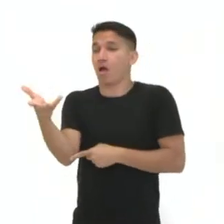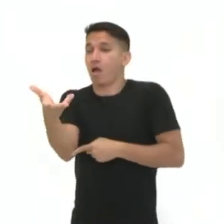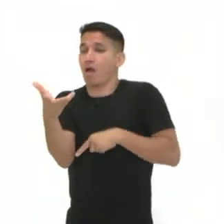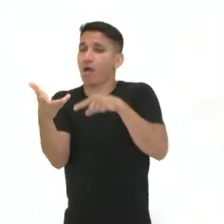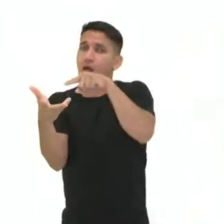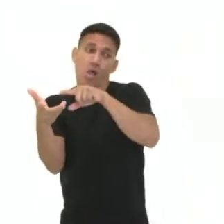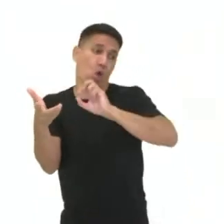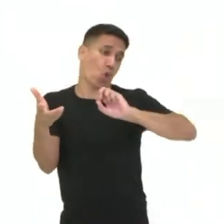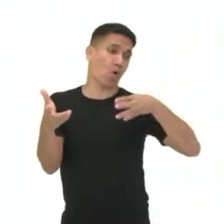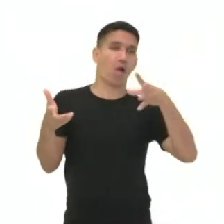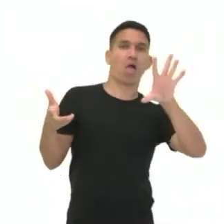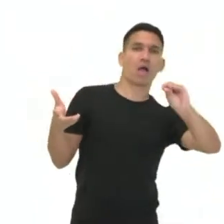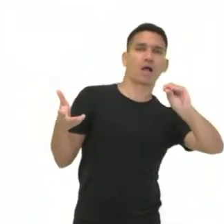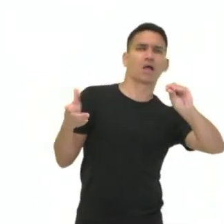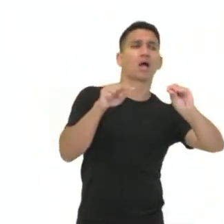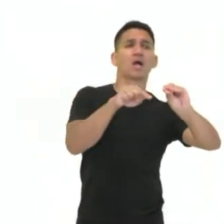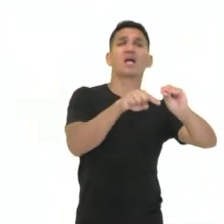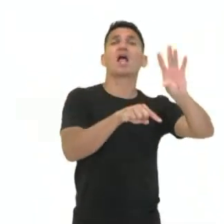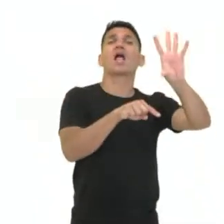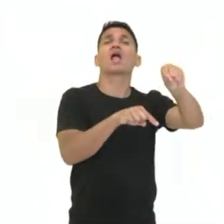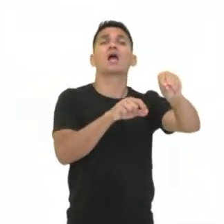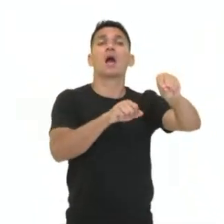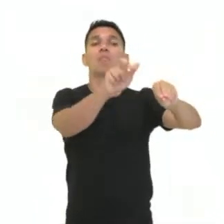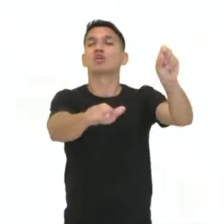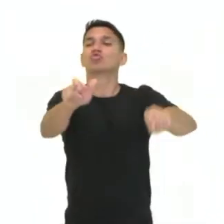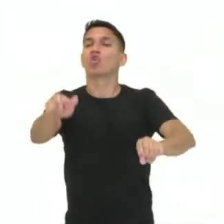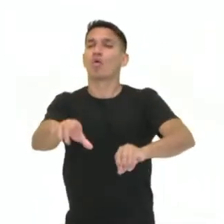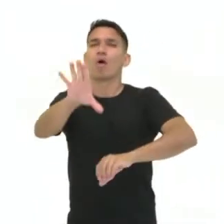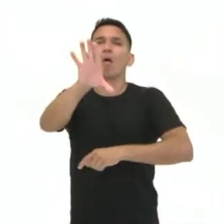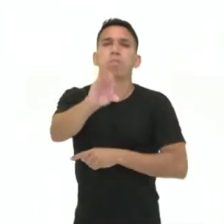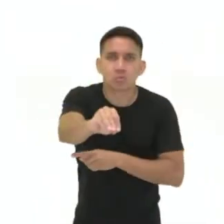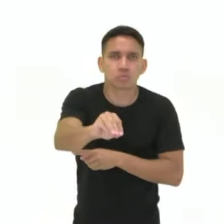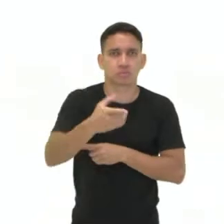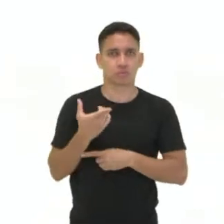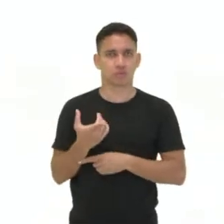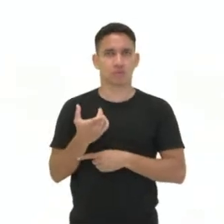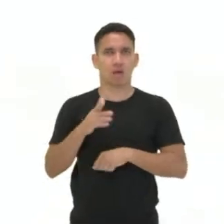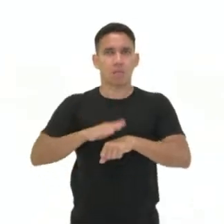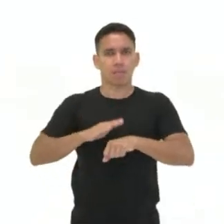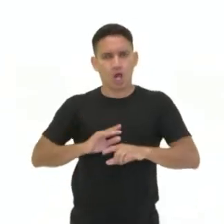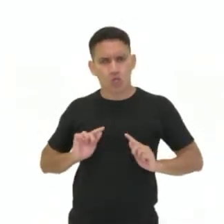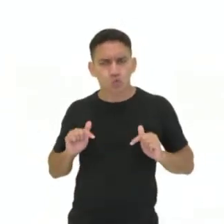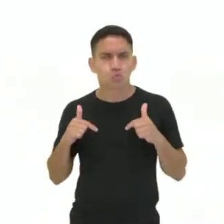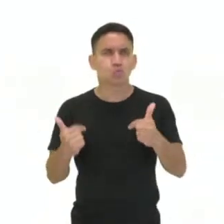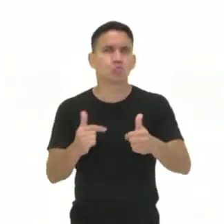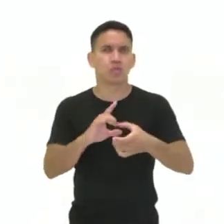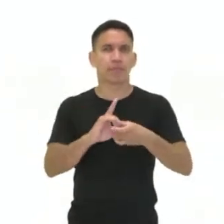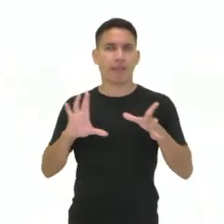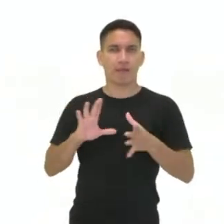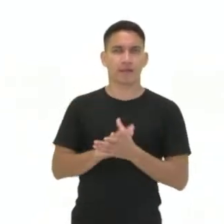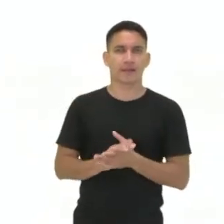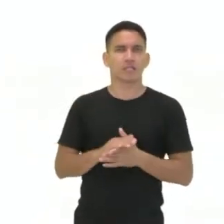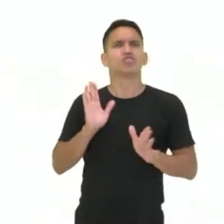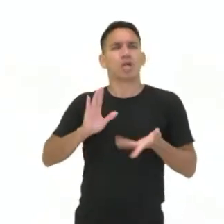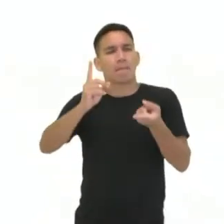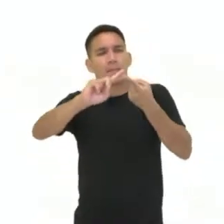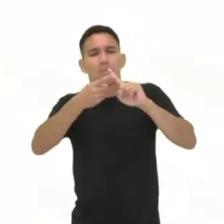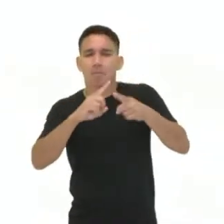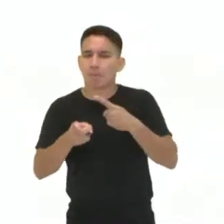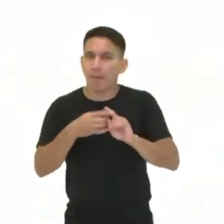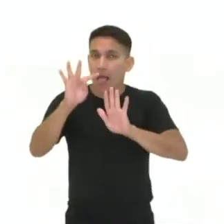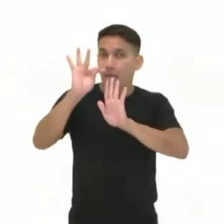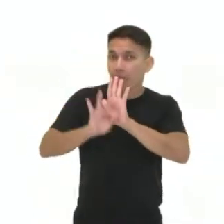que lutavam pela democracia. Após ouvir a música e discutir a letra com seus colegas, estabeleça